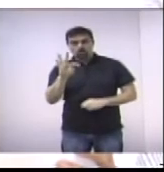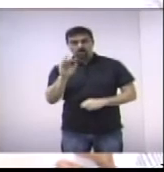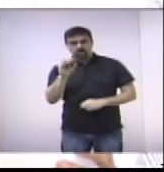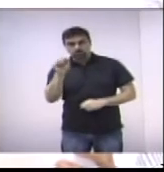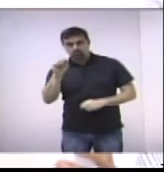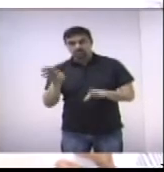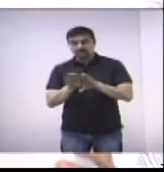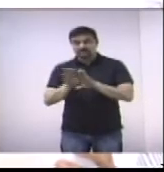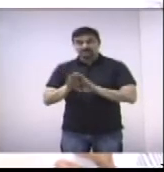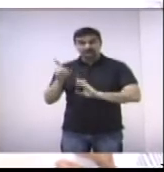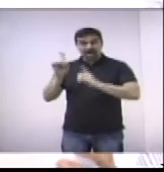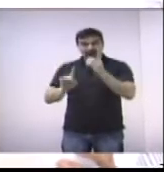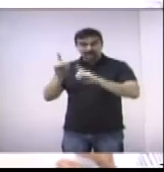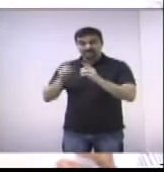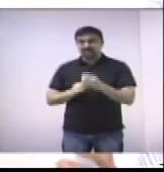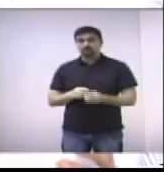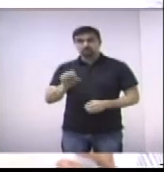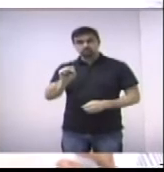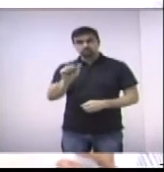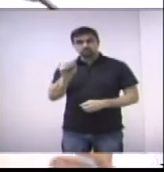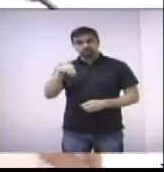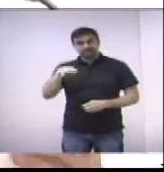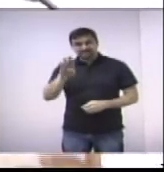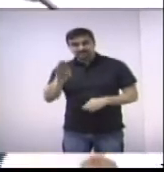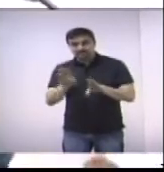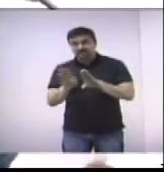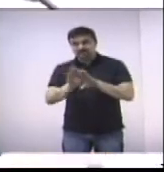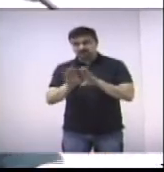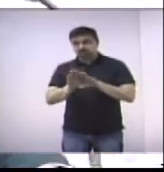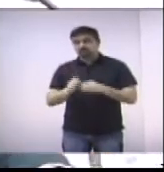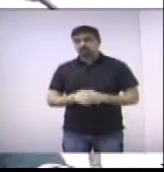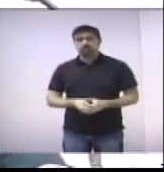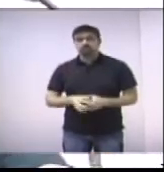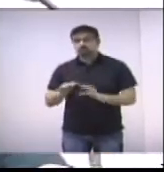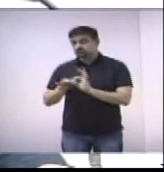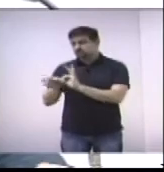Acadêmicos do Samba e Escola de Samba Unidos do Juaranha.